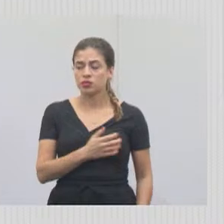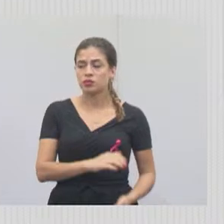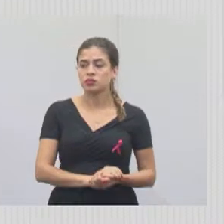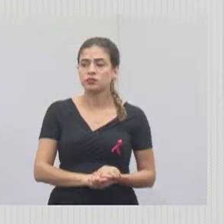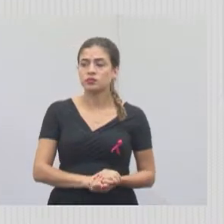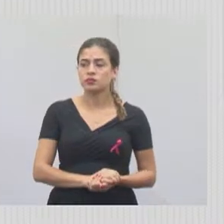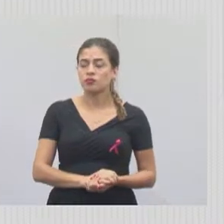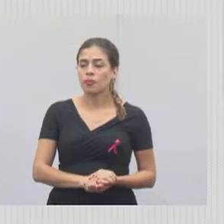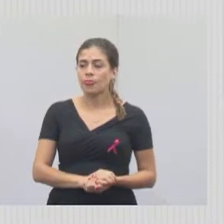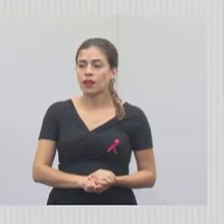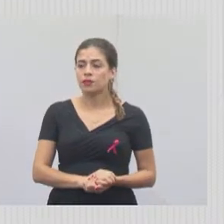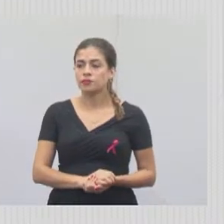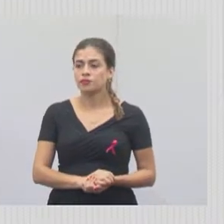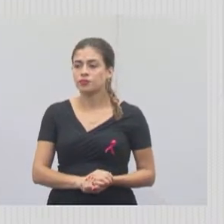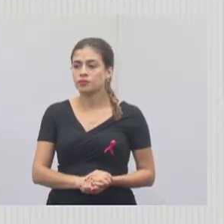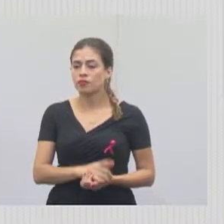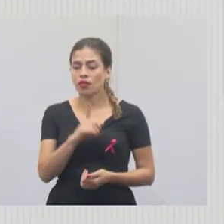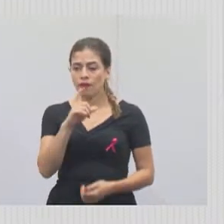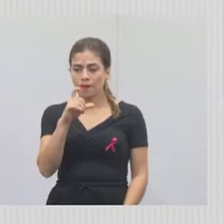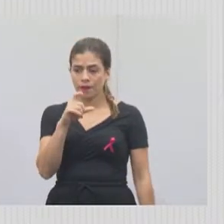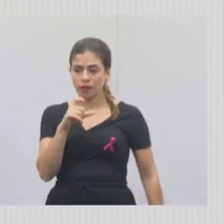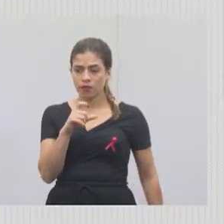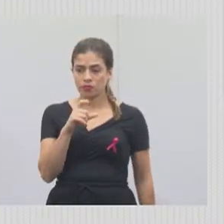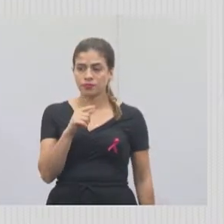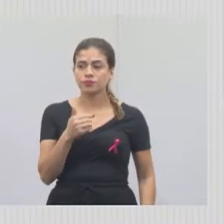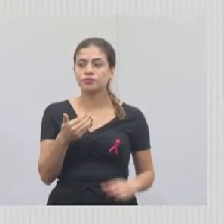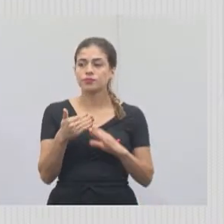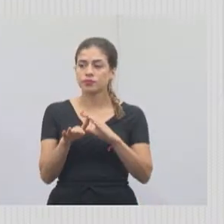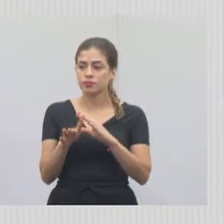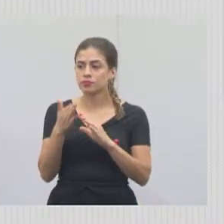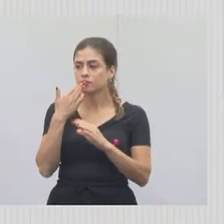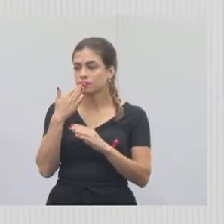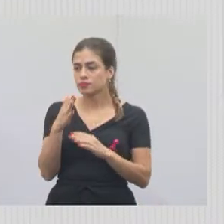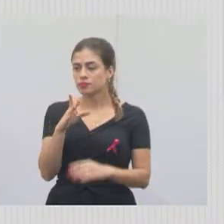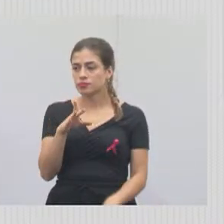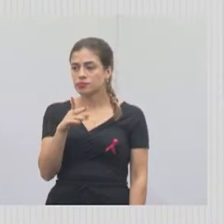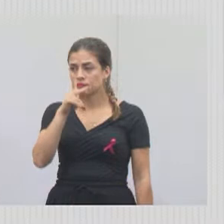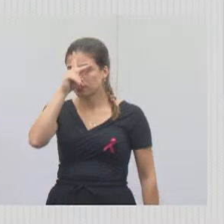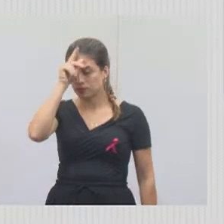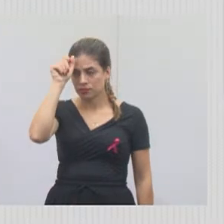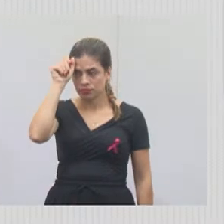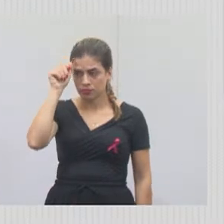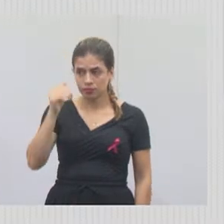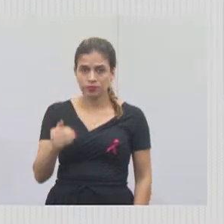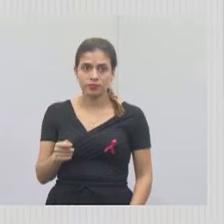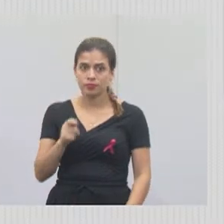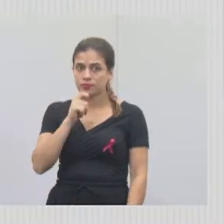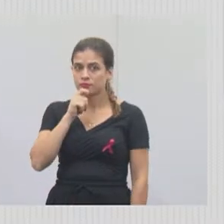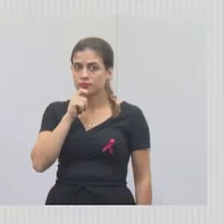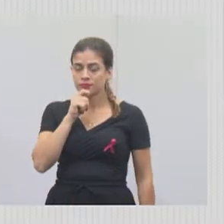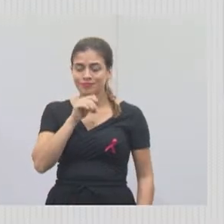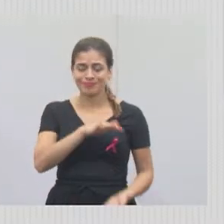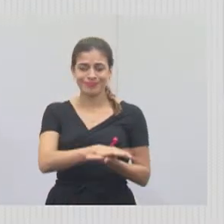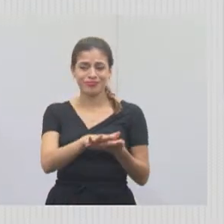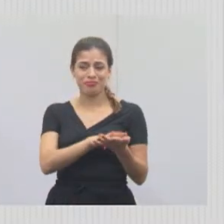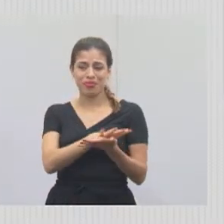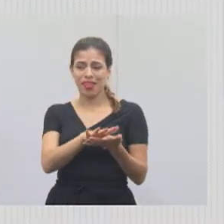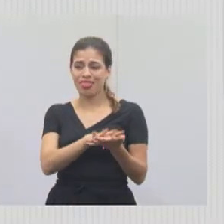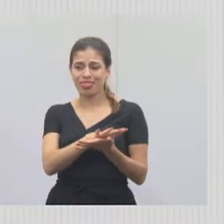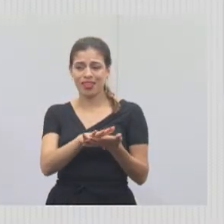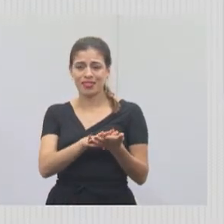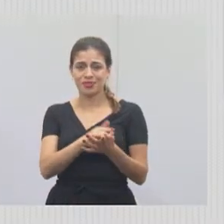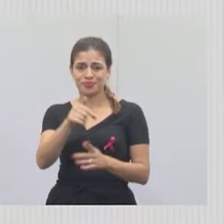29/3/2023, foi tirada essa foto aí, mandamos esse pedido à prefeitura, e até agora, 7 meses,